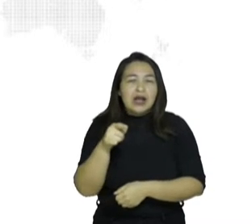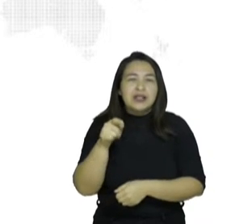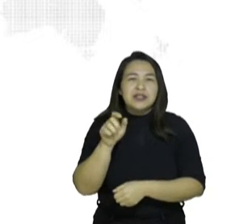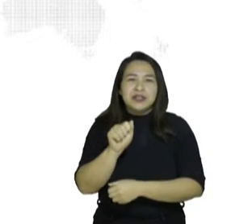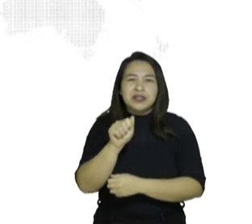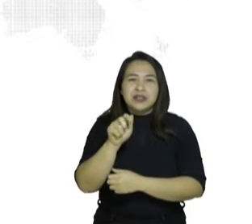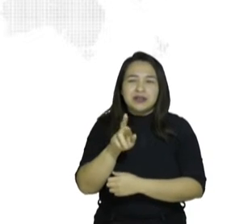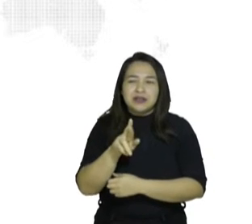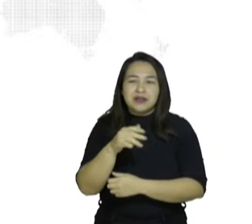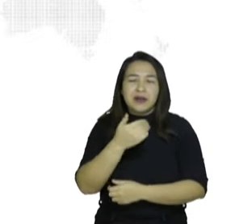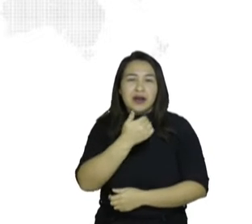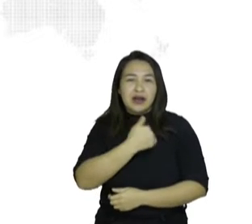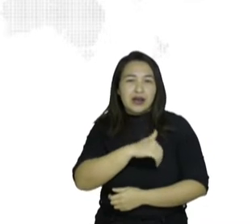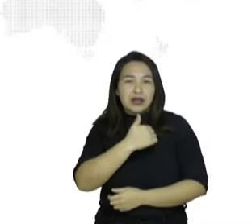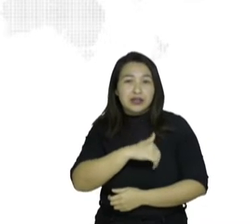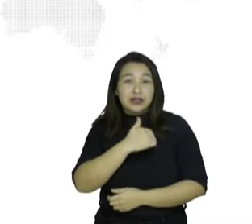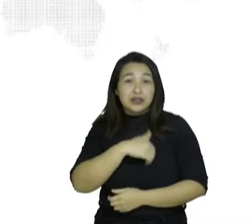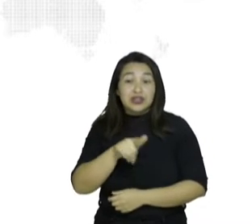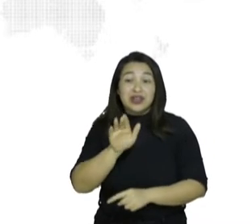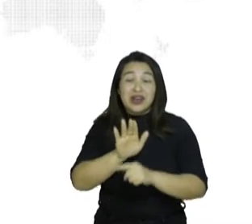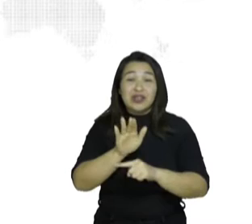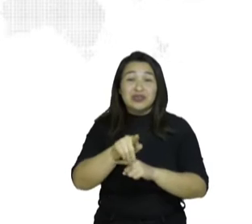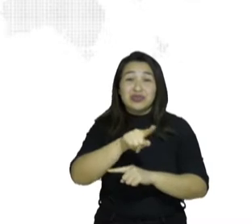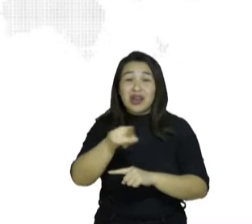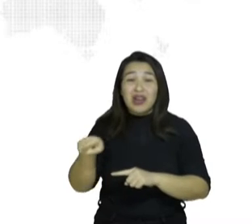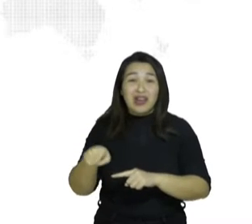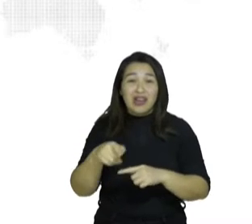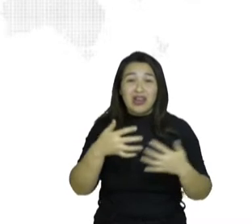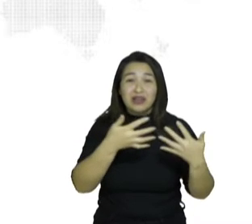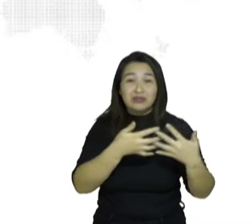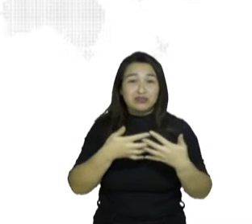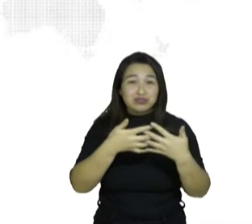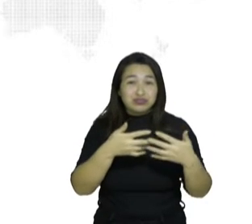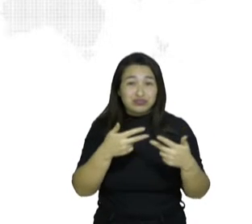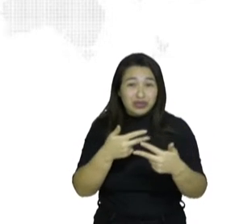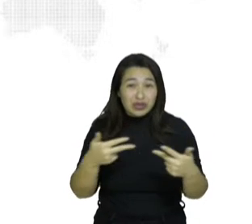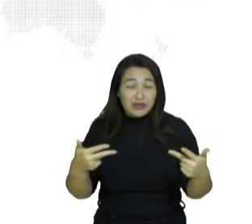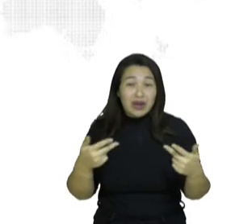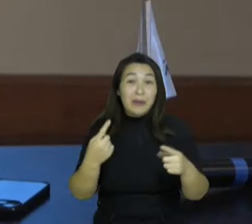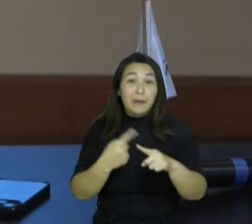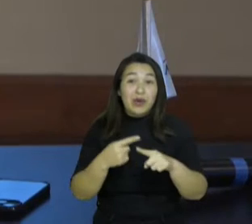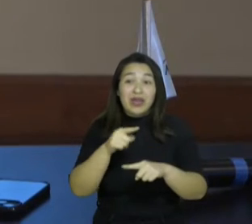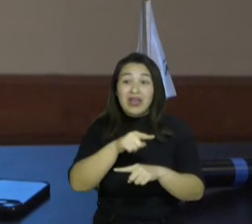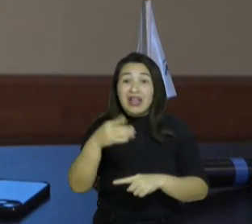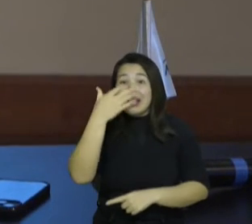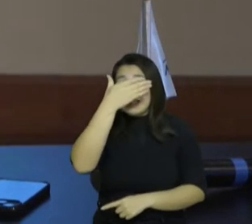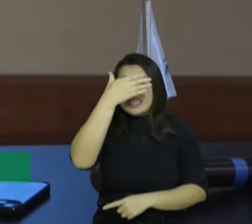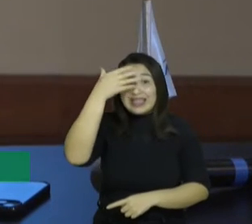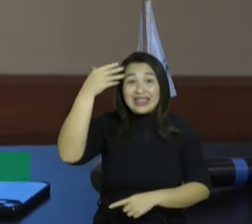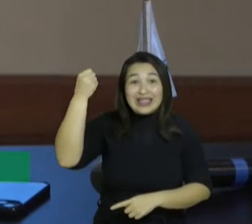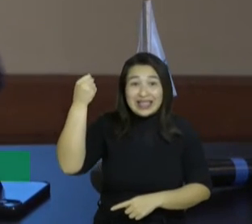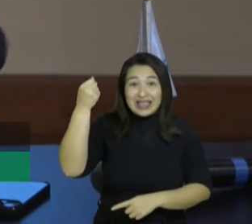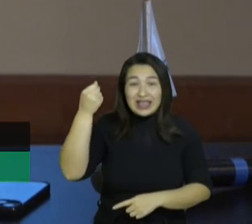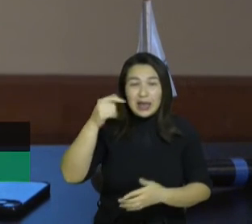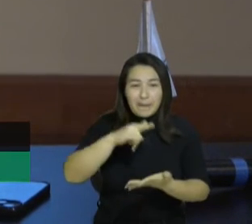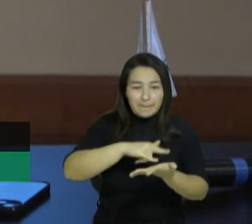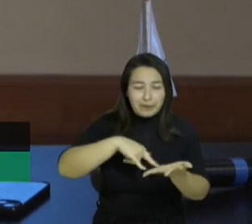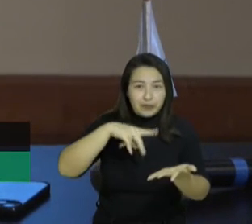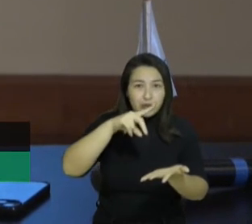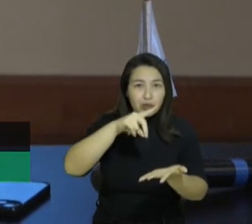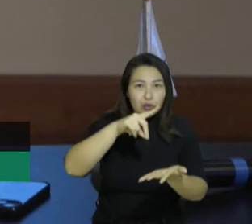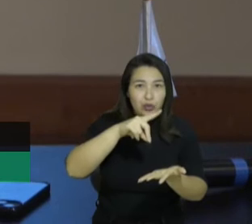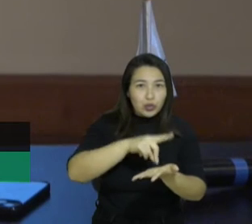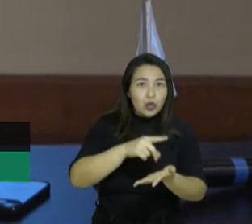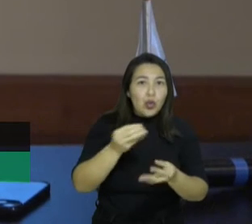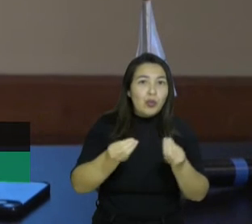Chile para ajudar caminhoneiros né como chefe do Secom porque eles esqueciam o certificado de origem certificado de origem